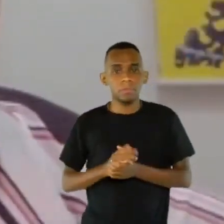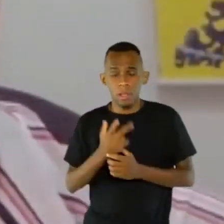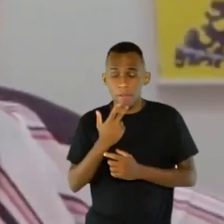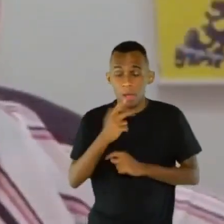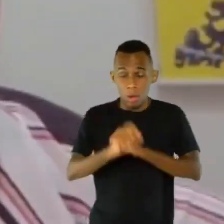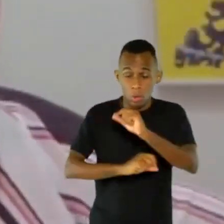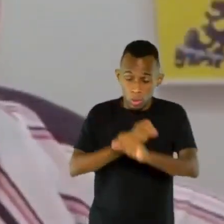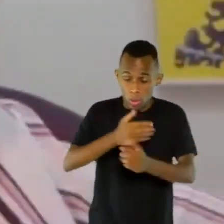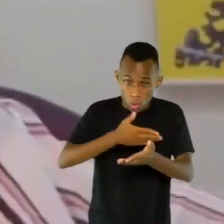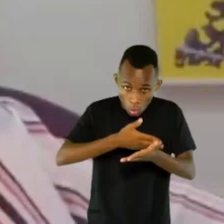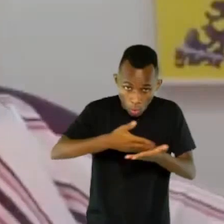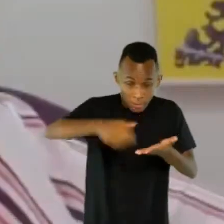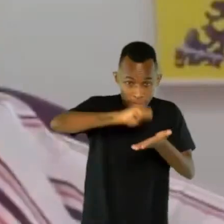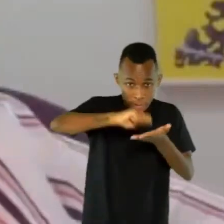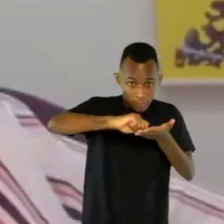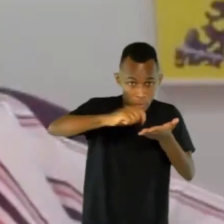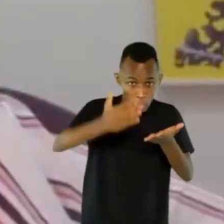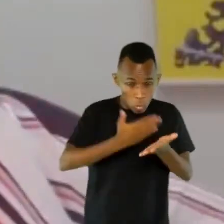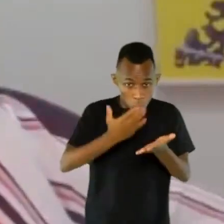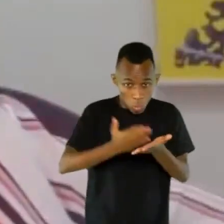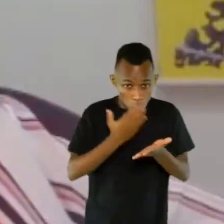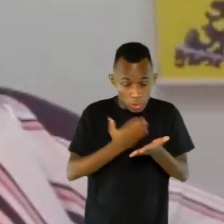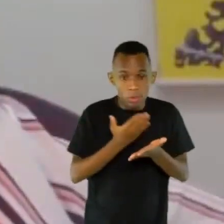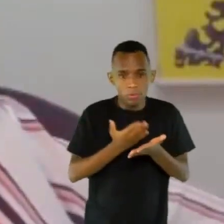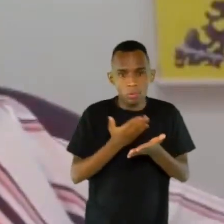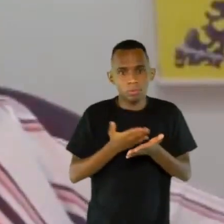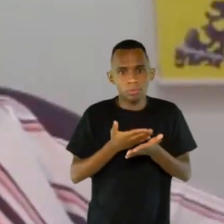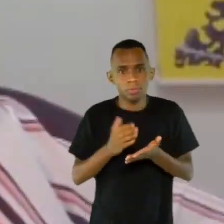começa a escrever um livro,